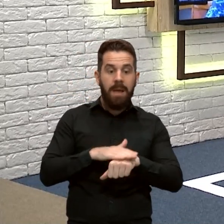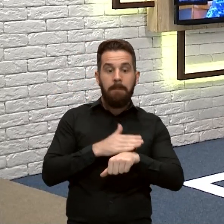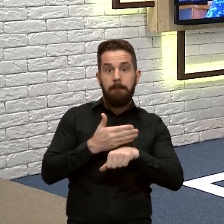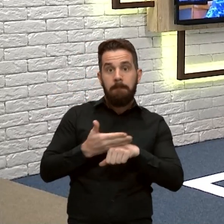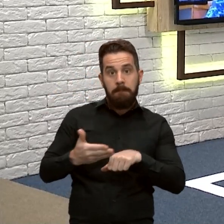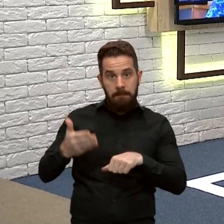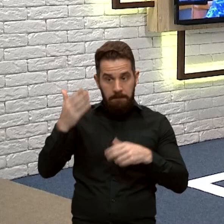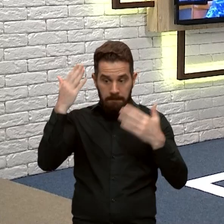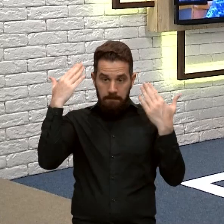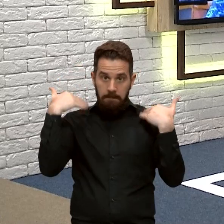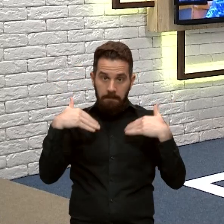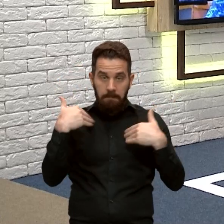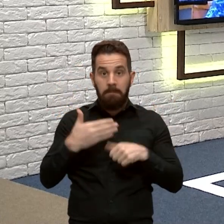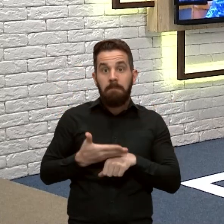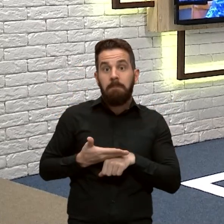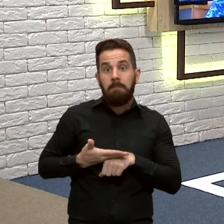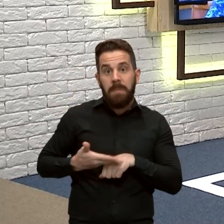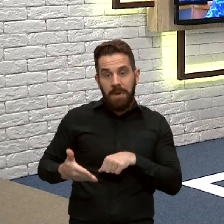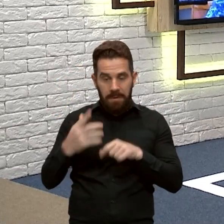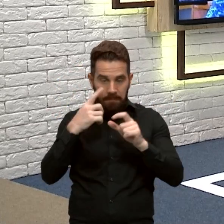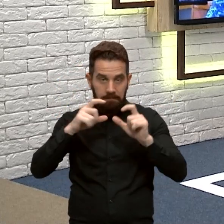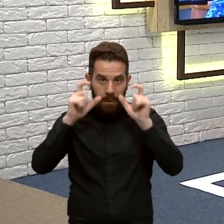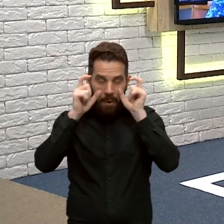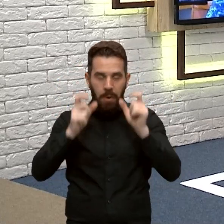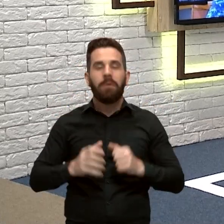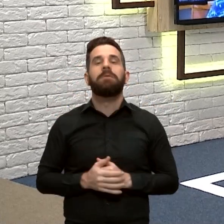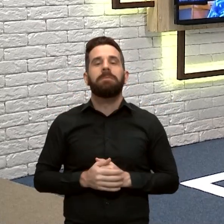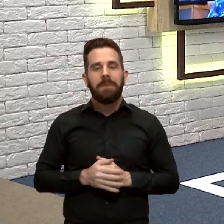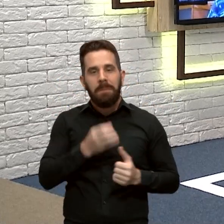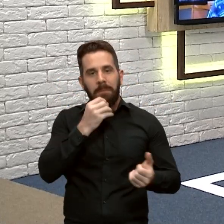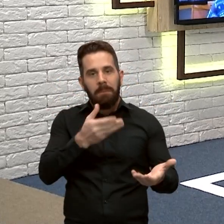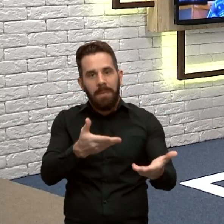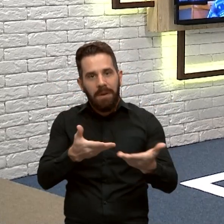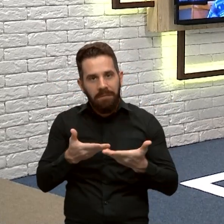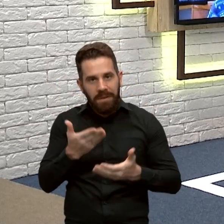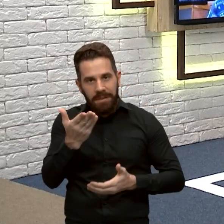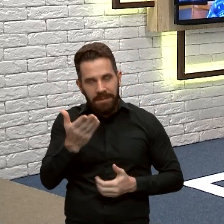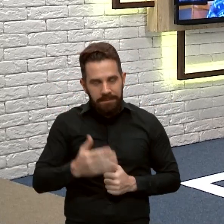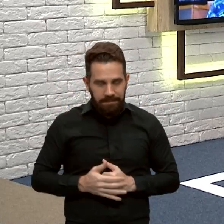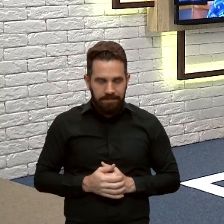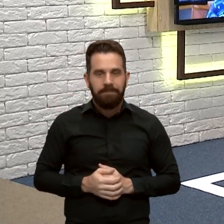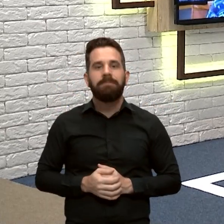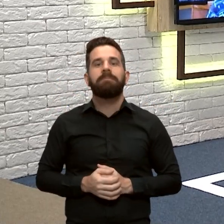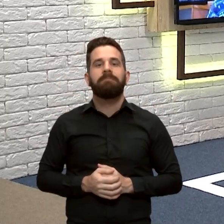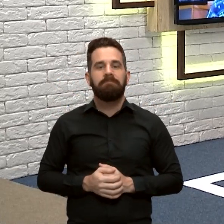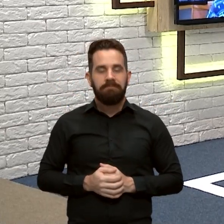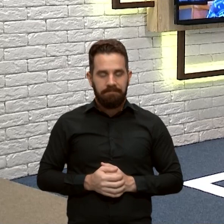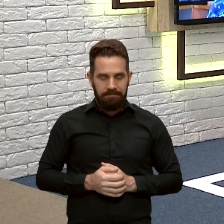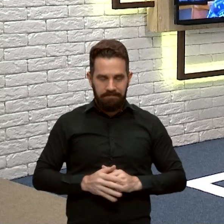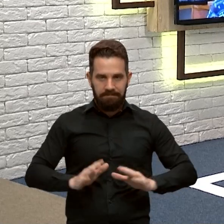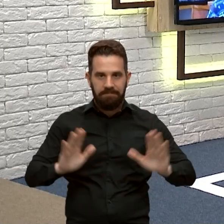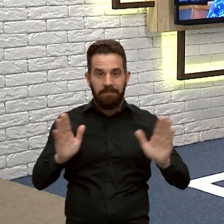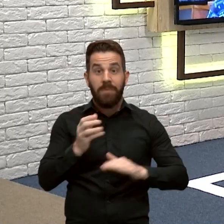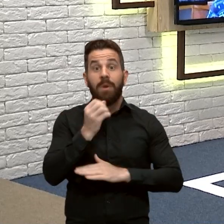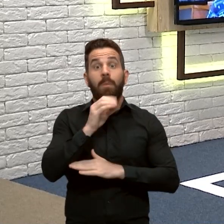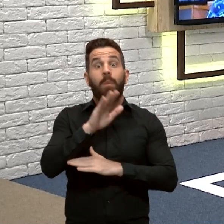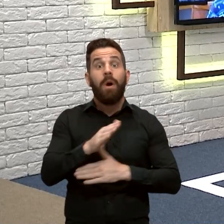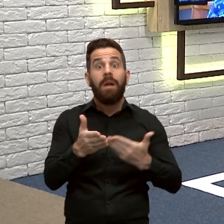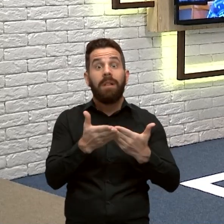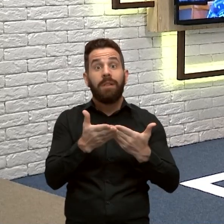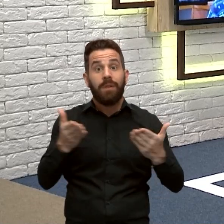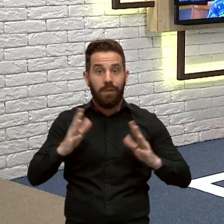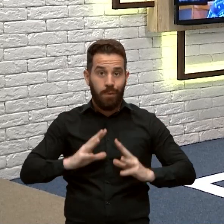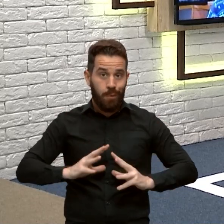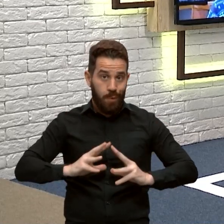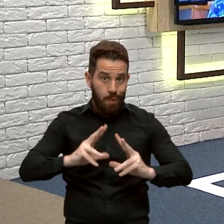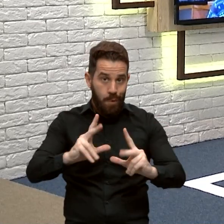óculos. Olá, Lázara, obrigada pela sua presença. Bem-vinda ao Mundo UFG. Boa tarde, Camila. Boa tarde